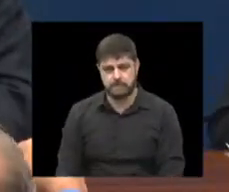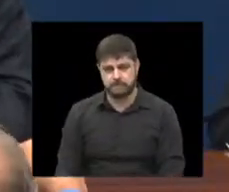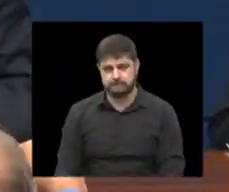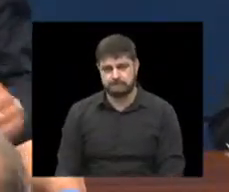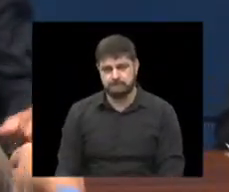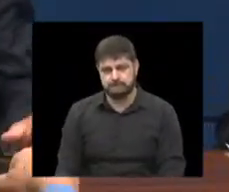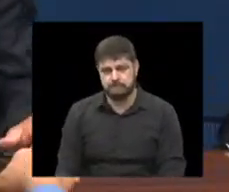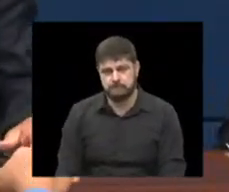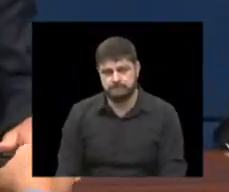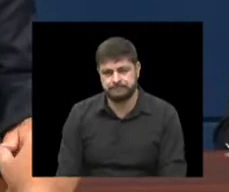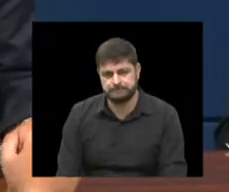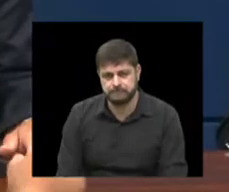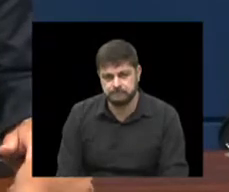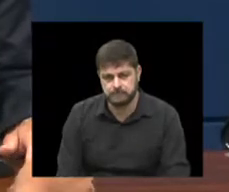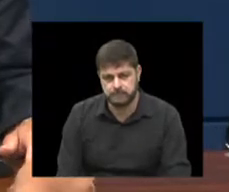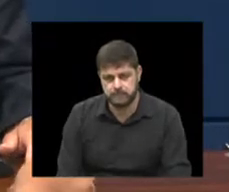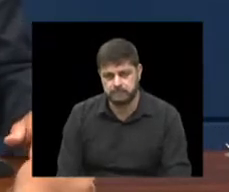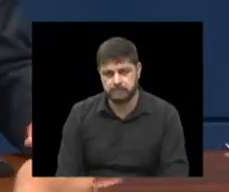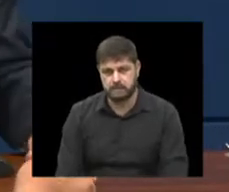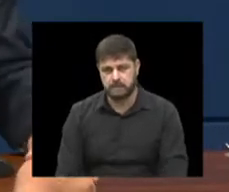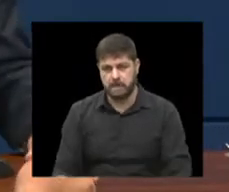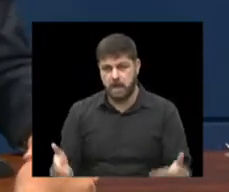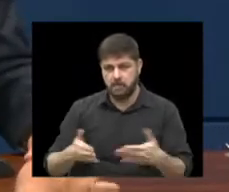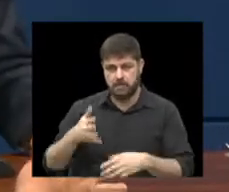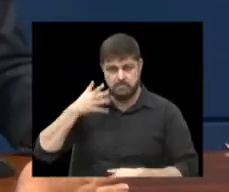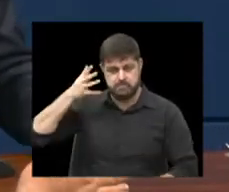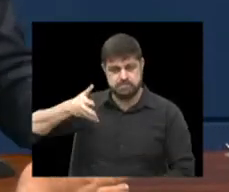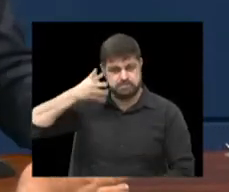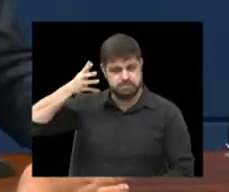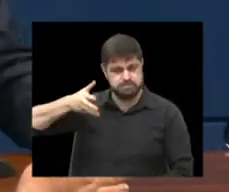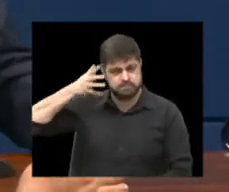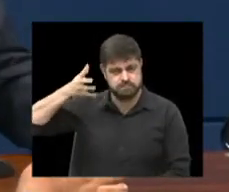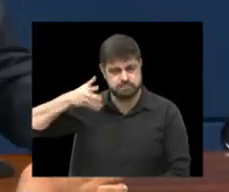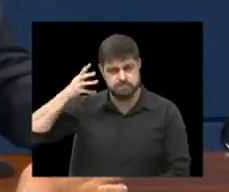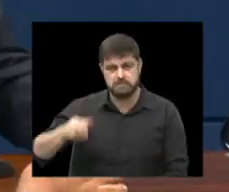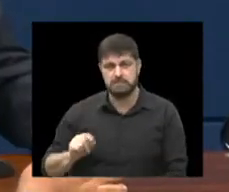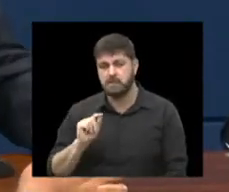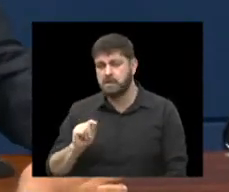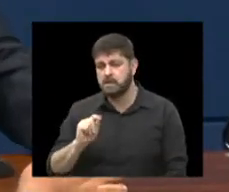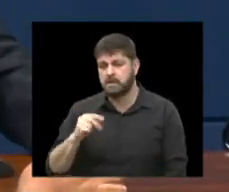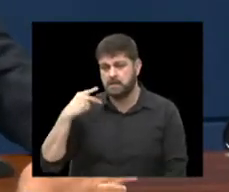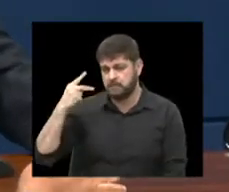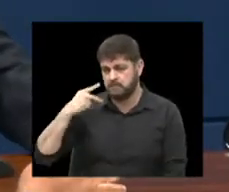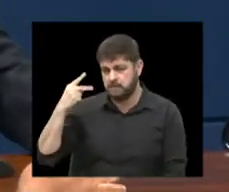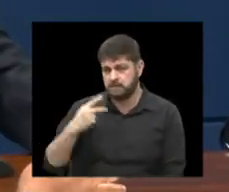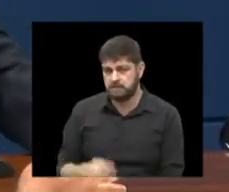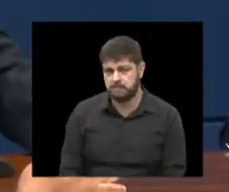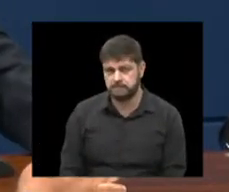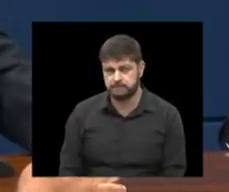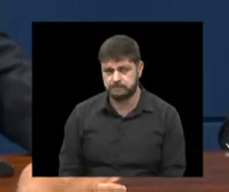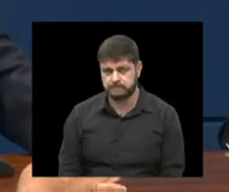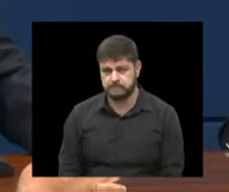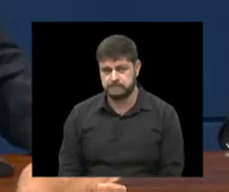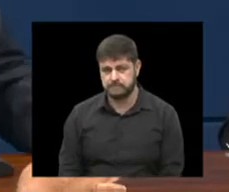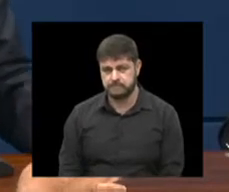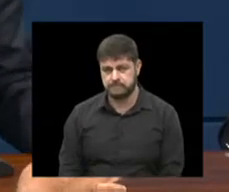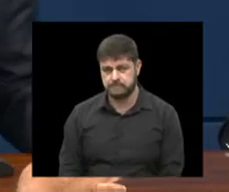Conte. Grande expediente. Oradores inscritos no grande expediente, senhor